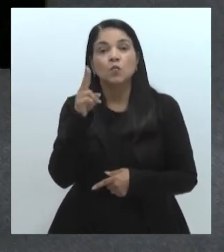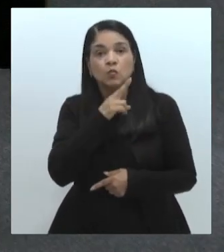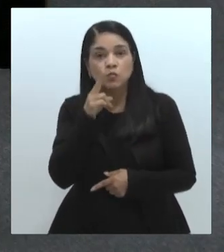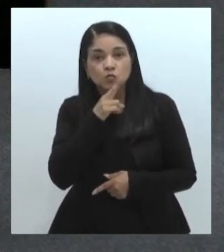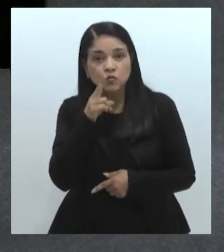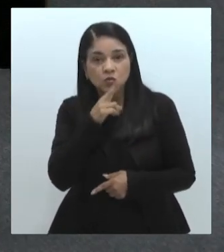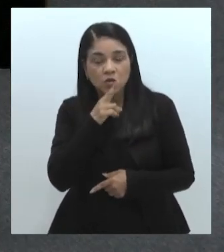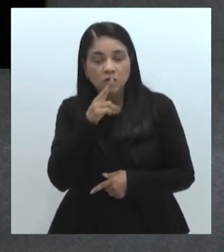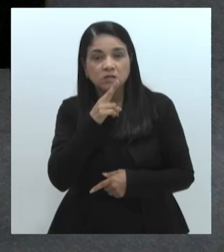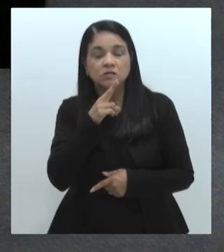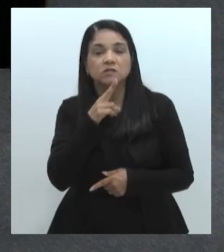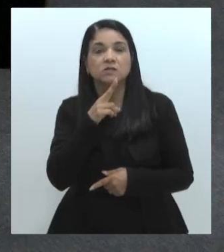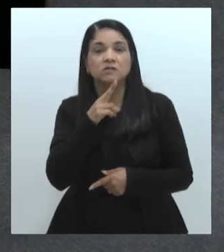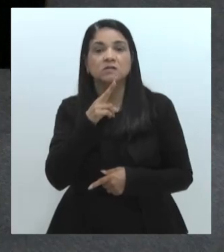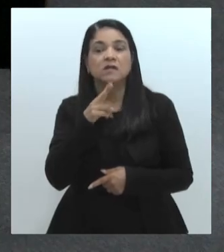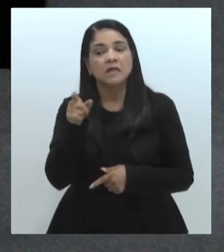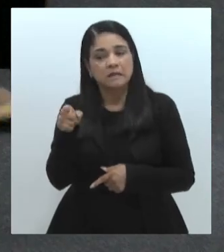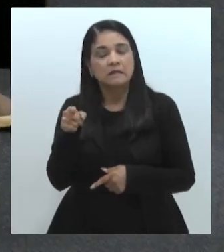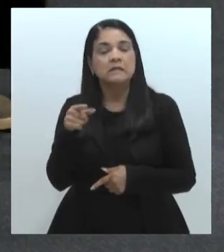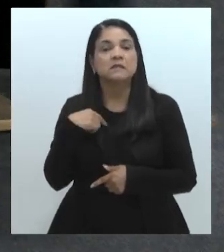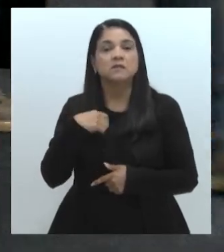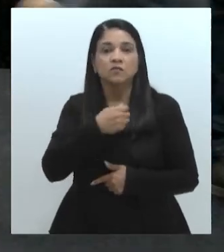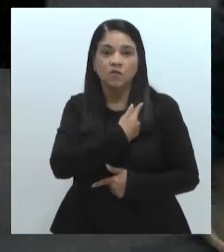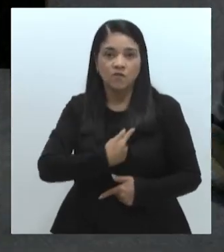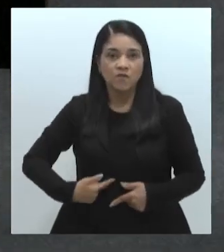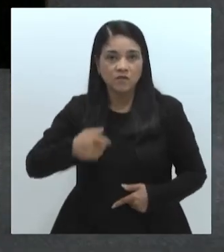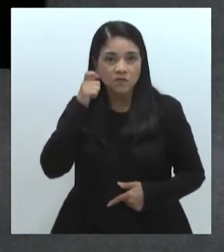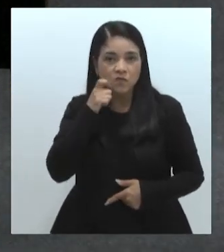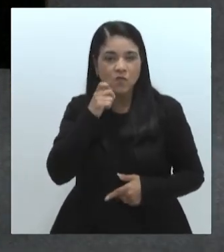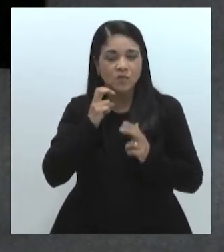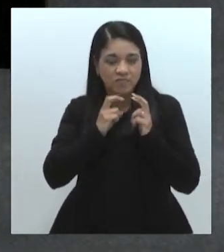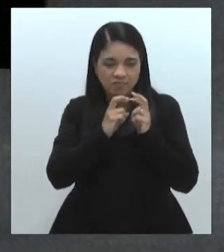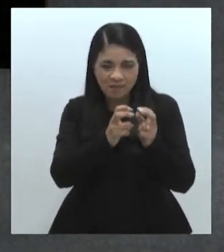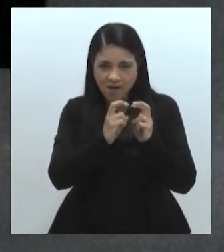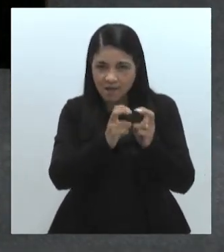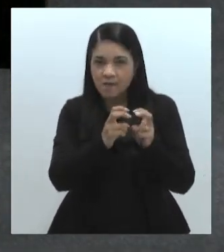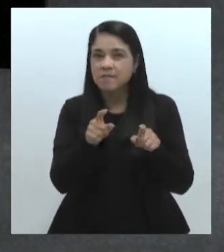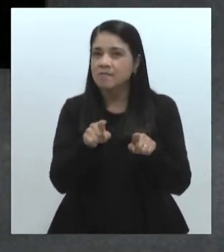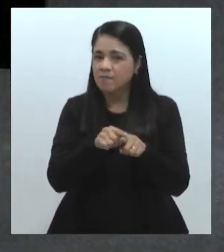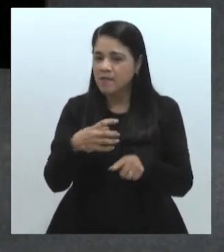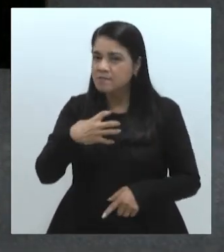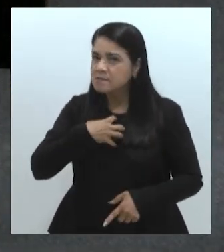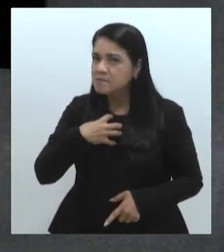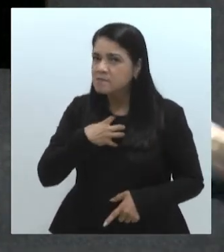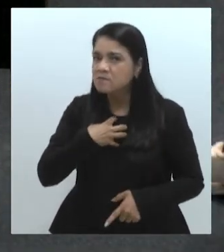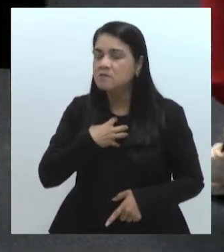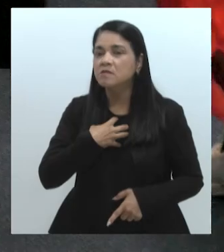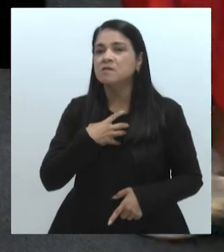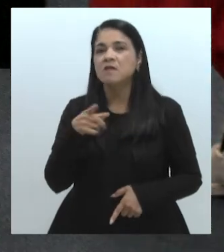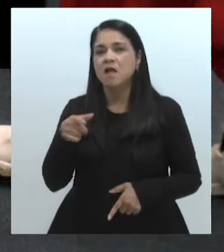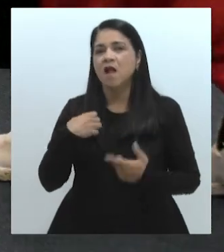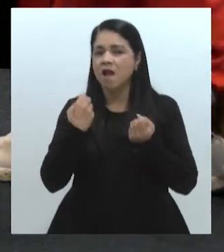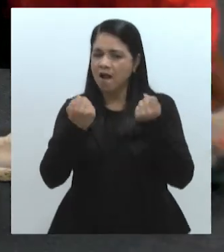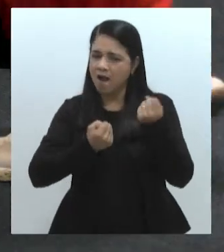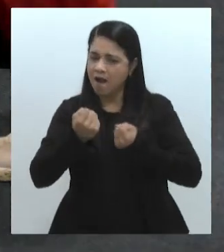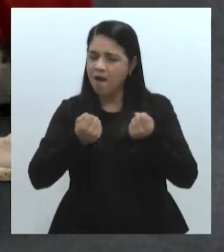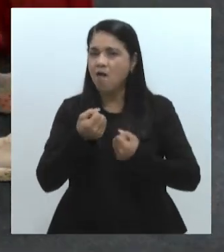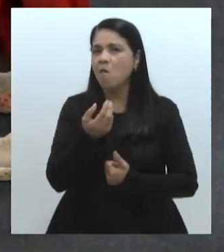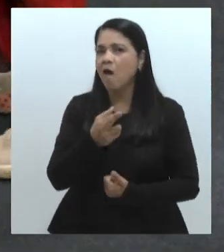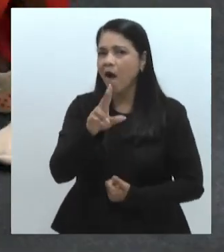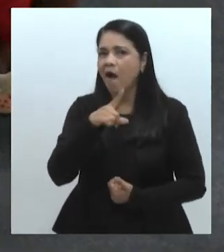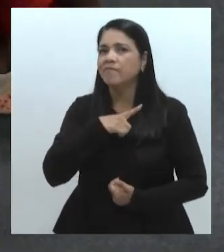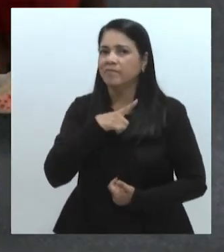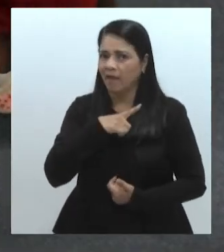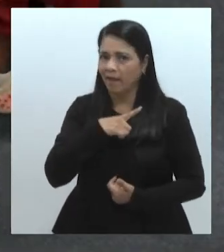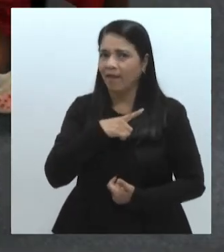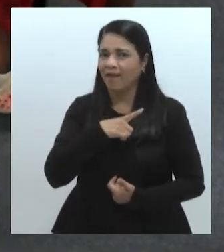governador Cláudio Castro pegar um trem para ver as condições, porque o governador está aí nos seus carros com ar-condicionado